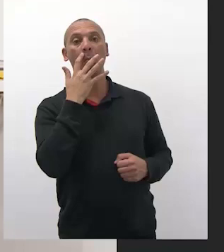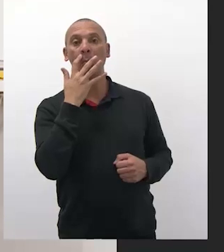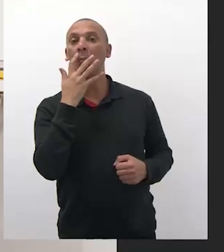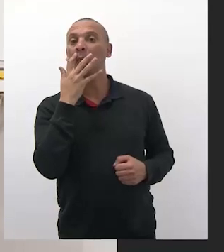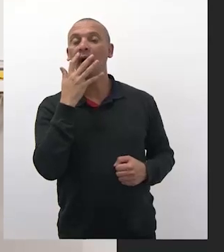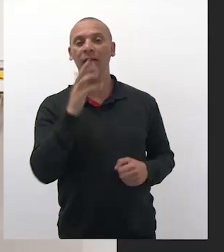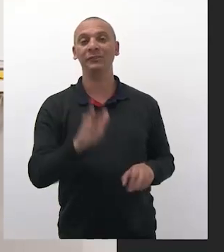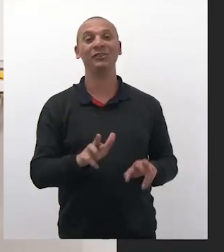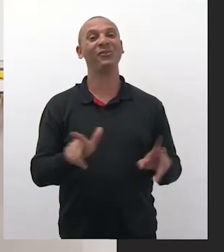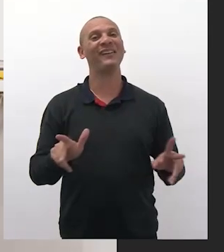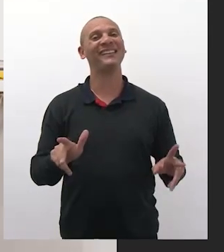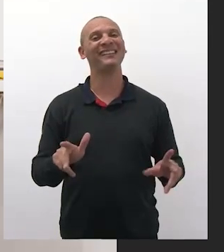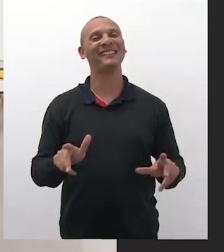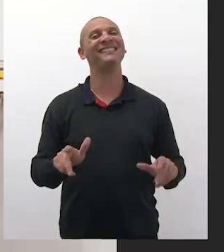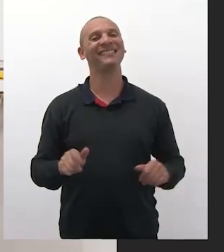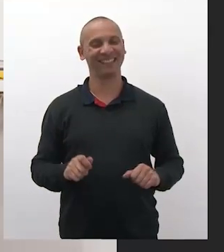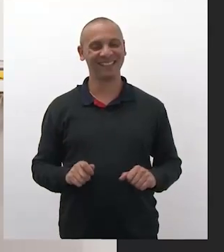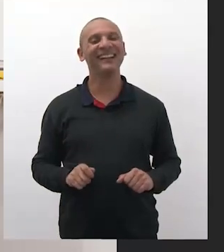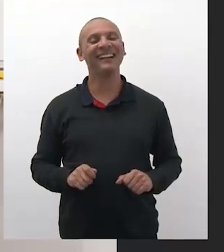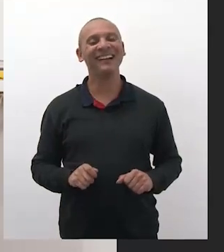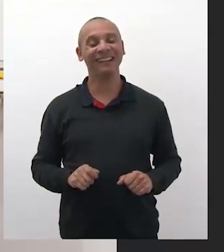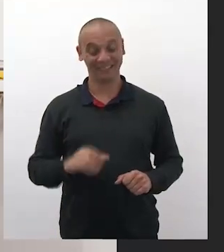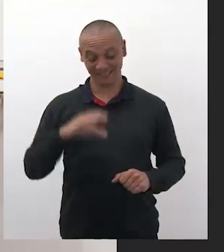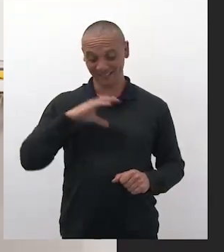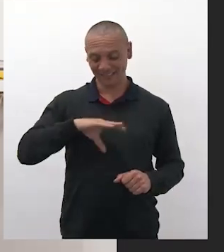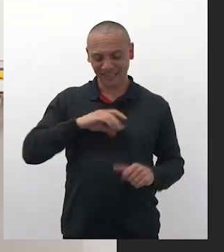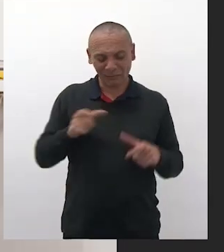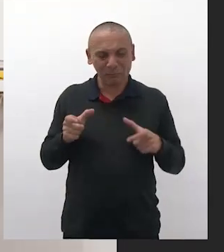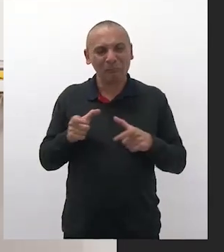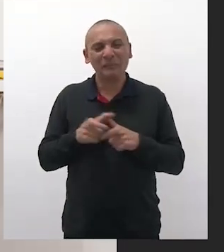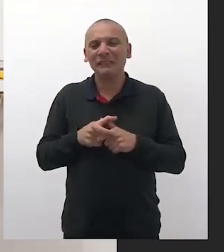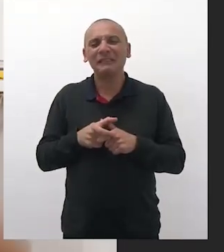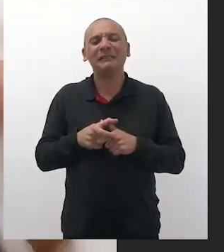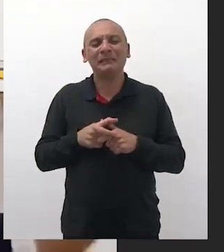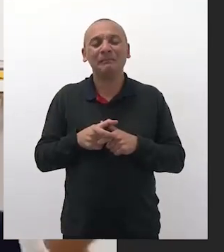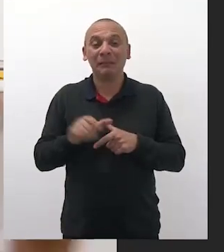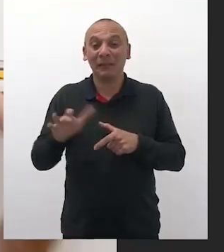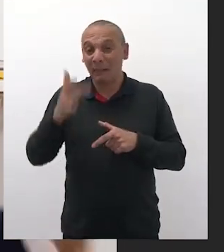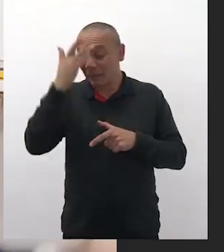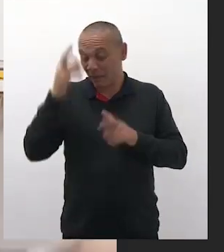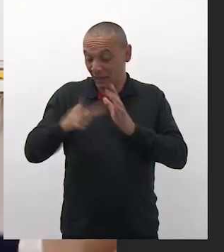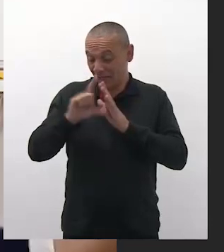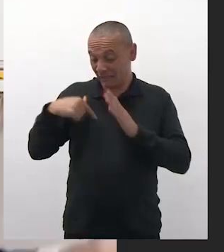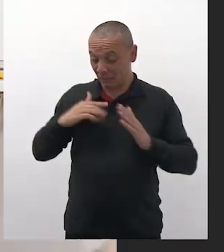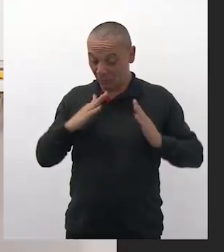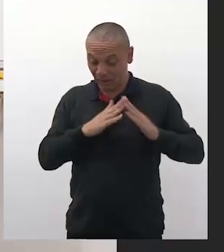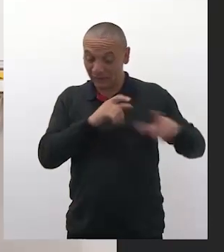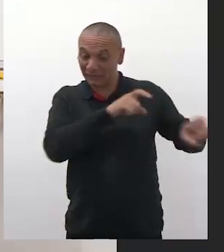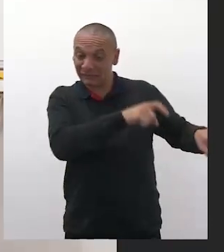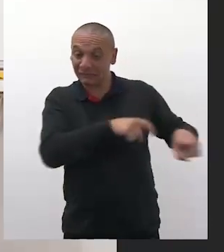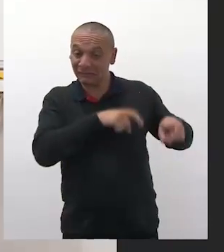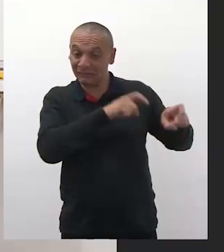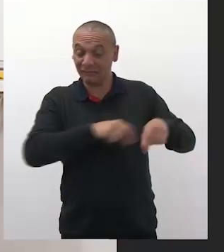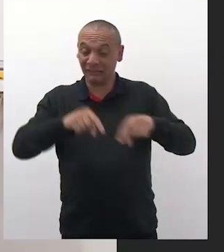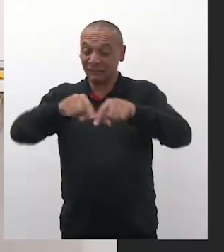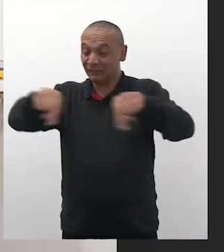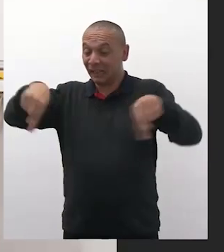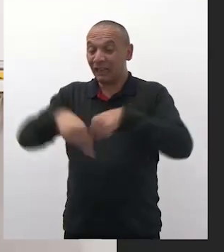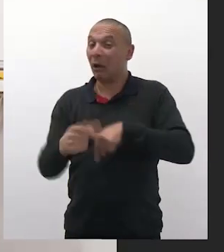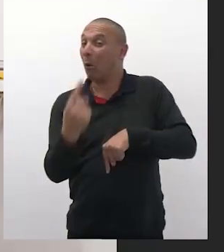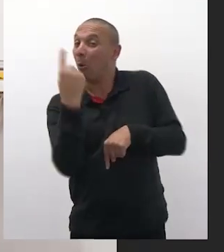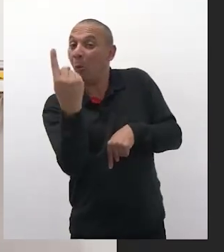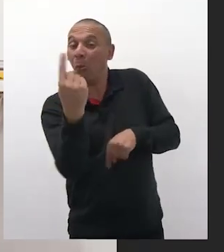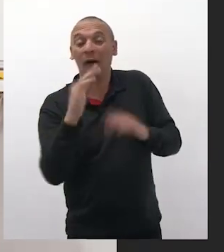muito diferente, né? Uma cidadezinha pequena, mas para quem morava ali numa escola de uma sala só,